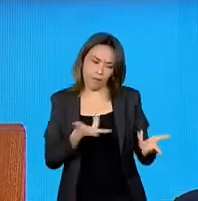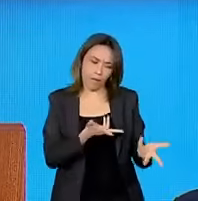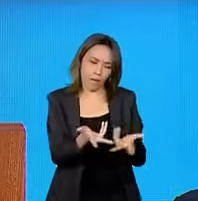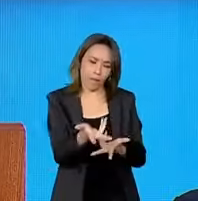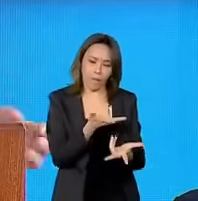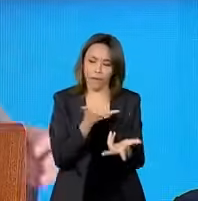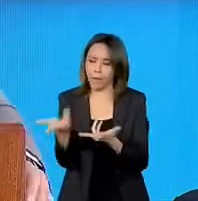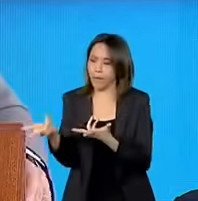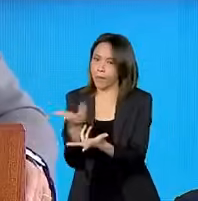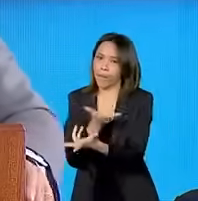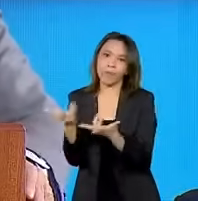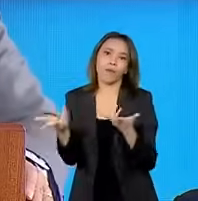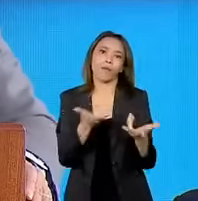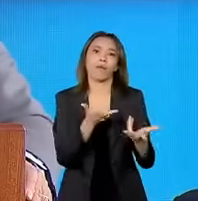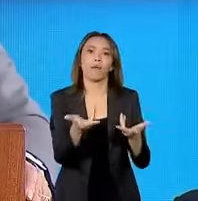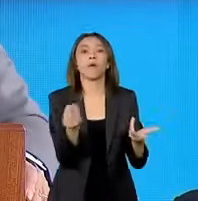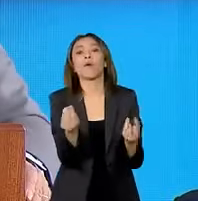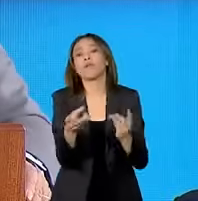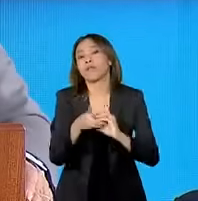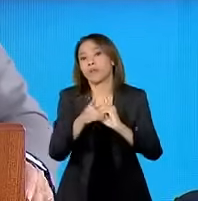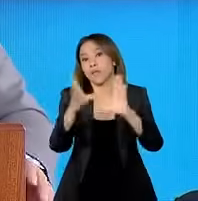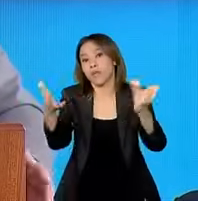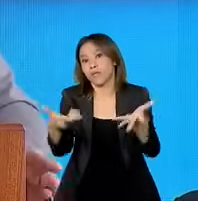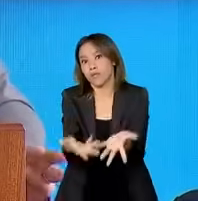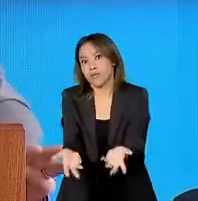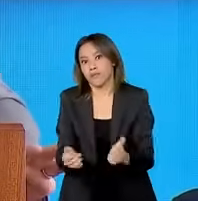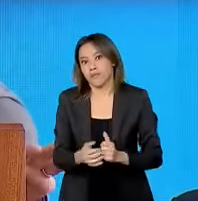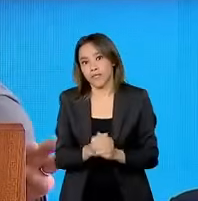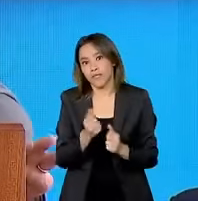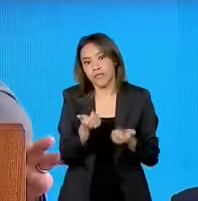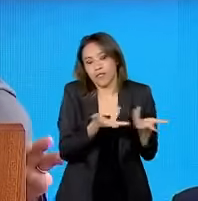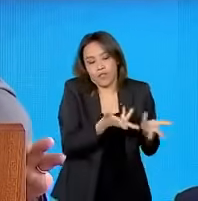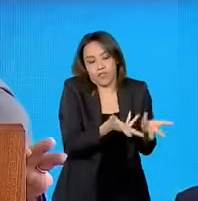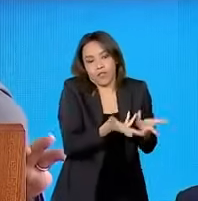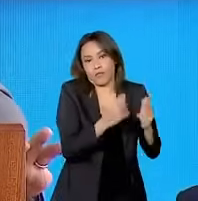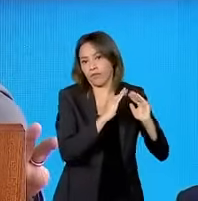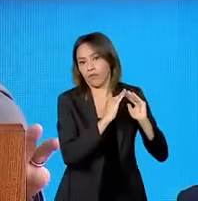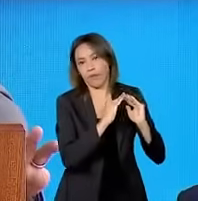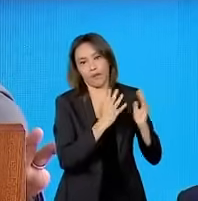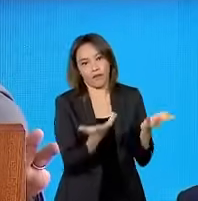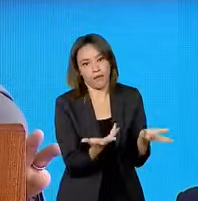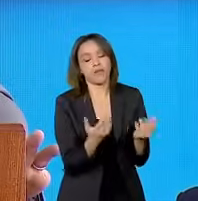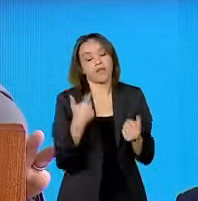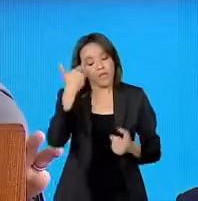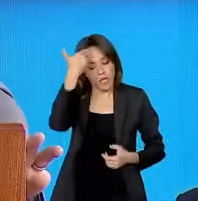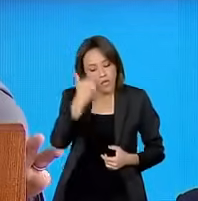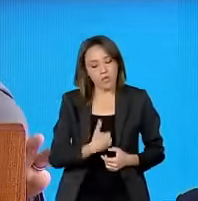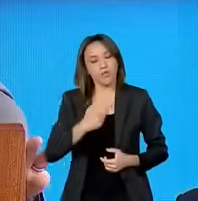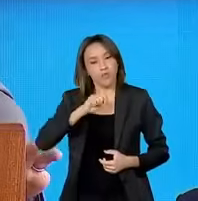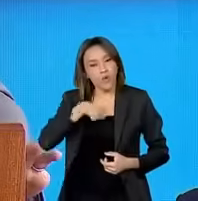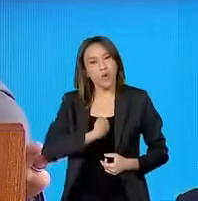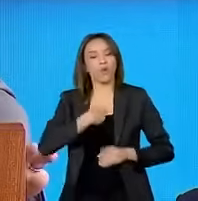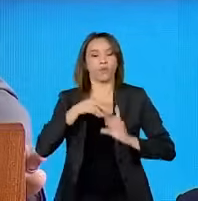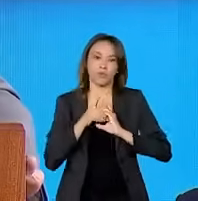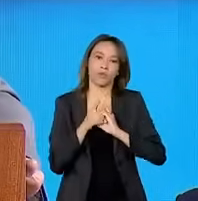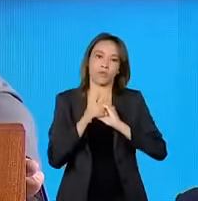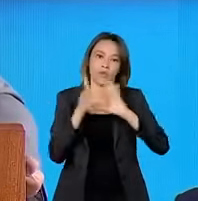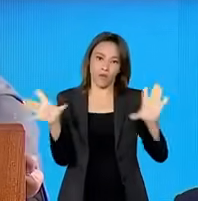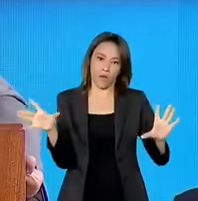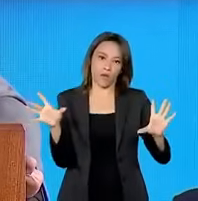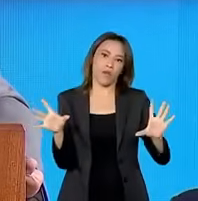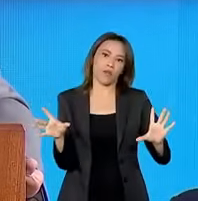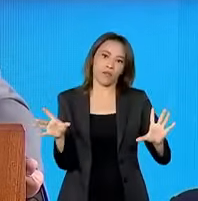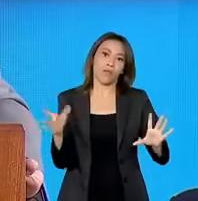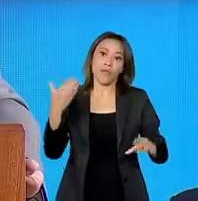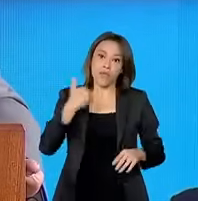não tem um jeito cauteloso de ligar com a democracia. E eu sou um democrata. Eu nasci na